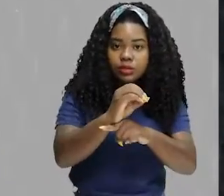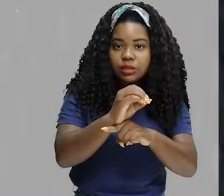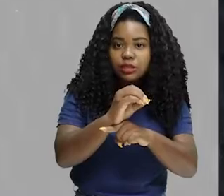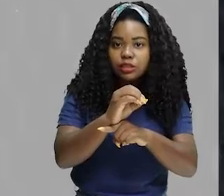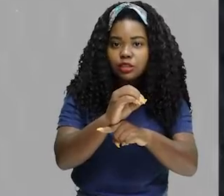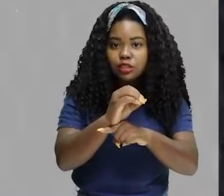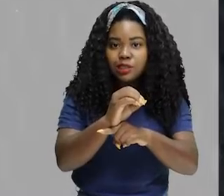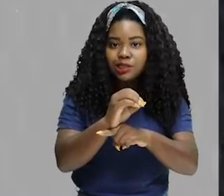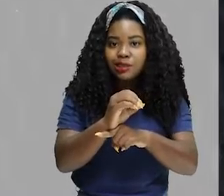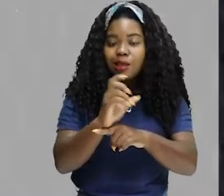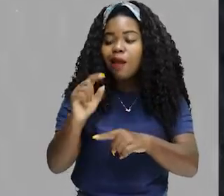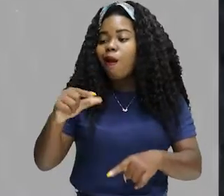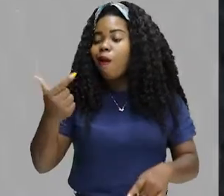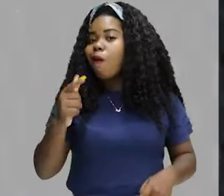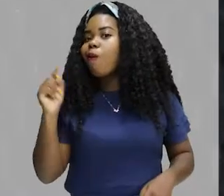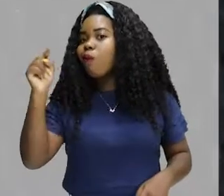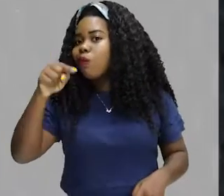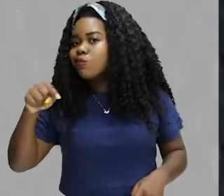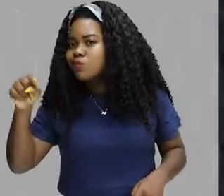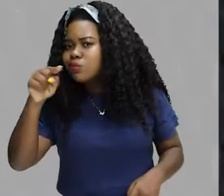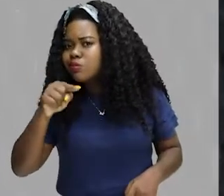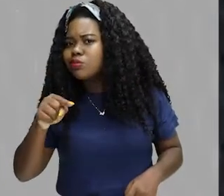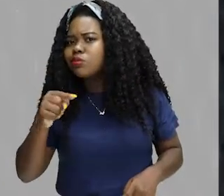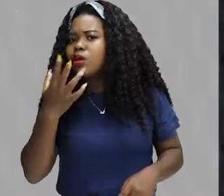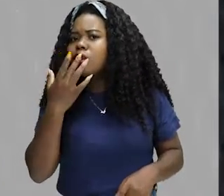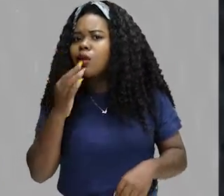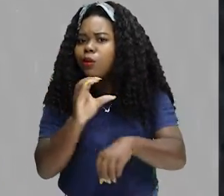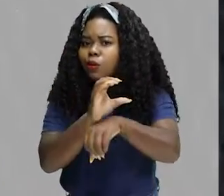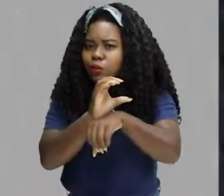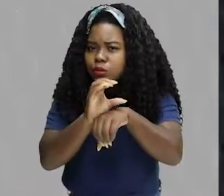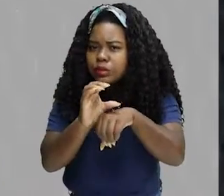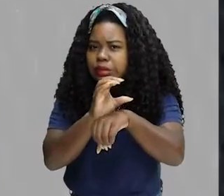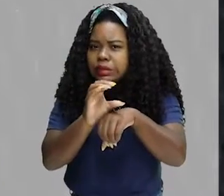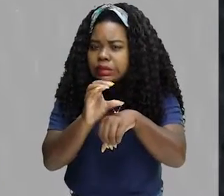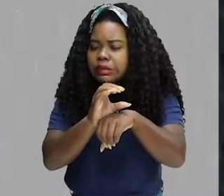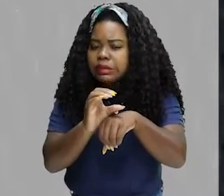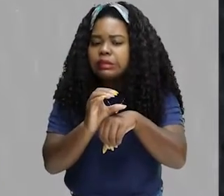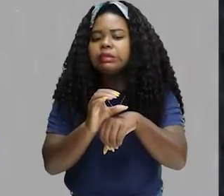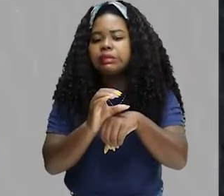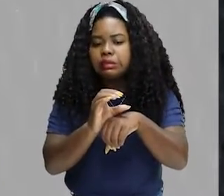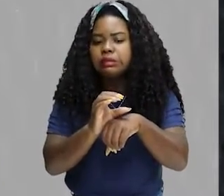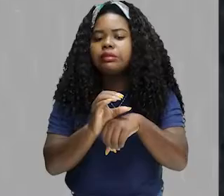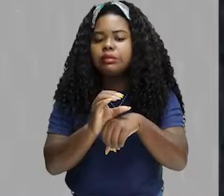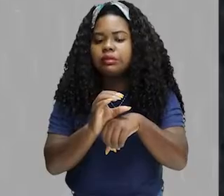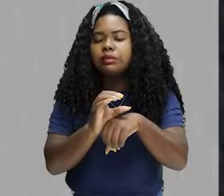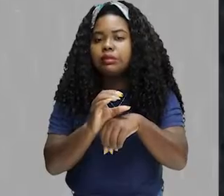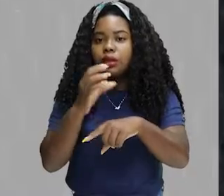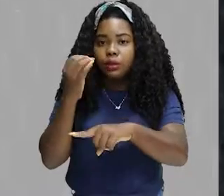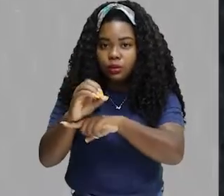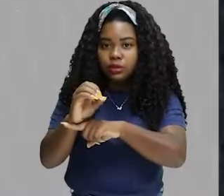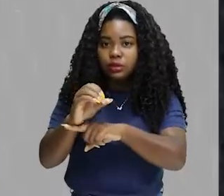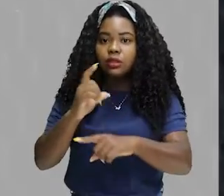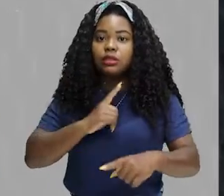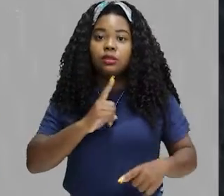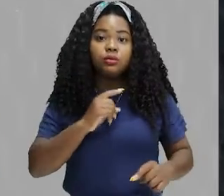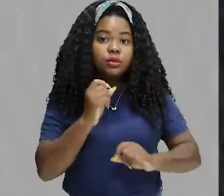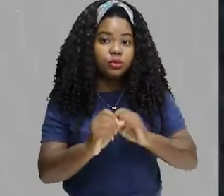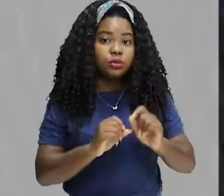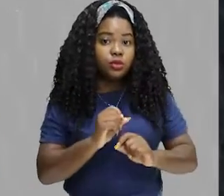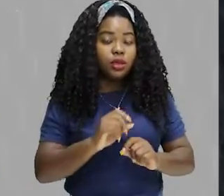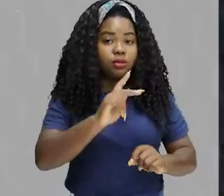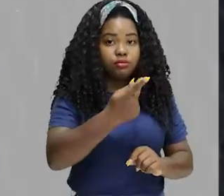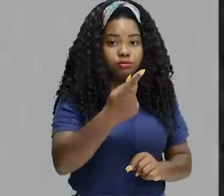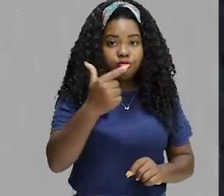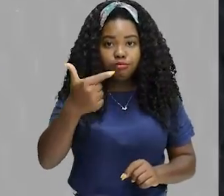para um átomo de oxigênio. Então, nós temos a fórmula H2O, ok?